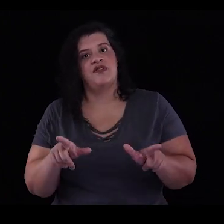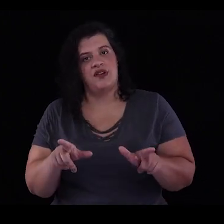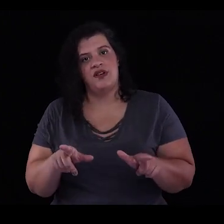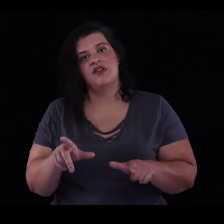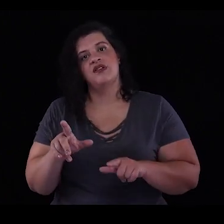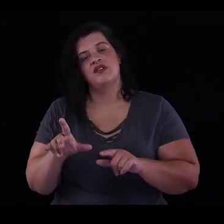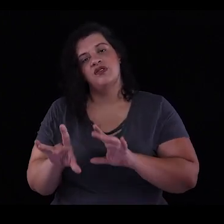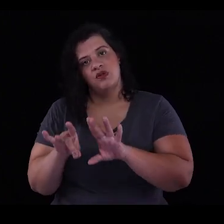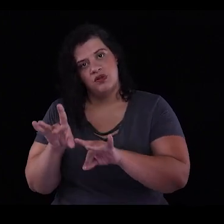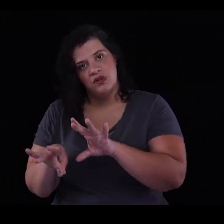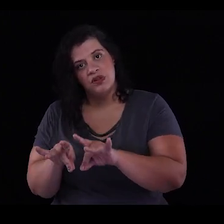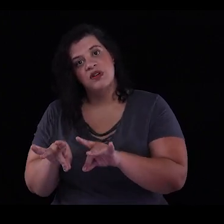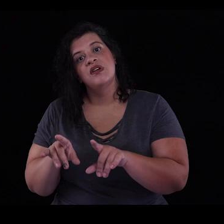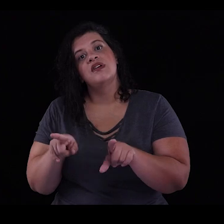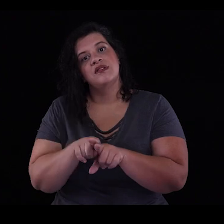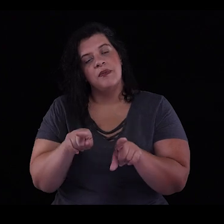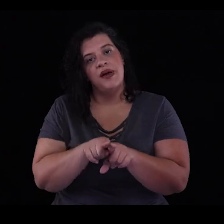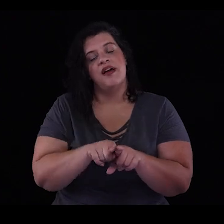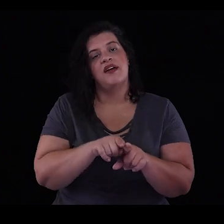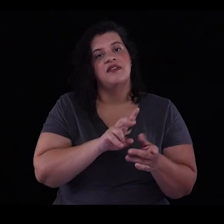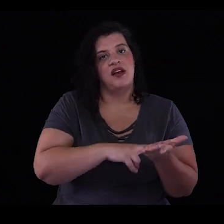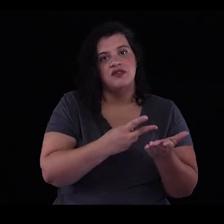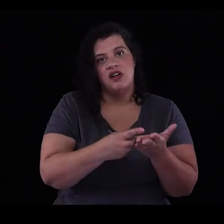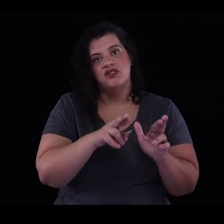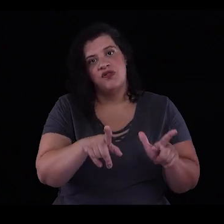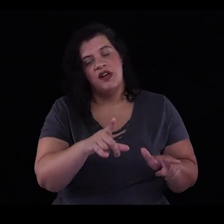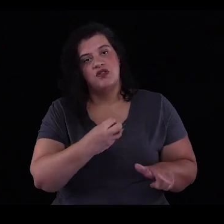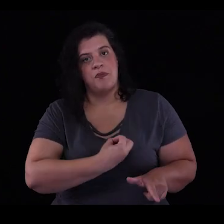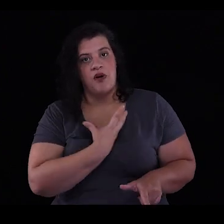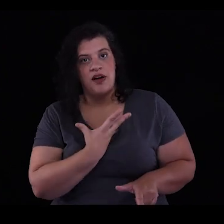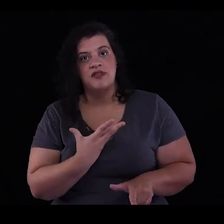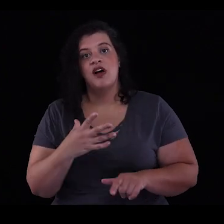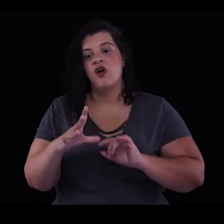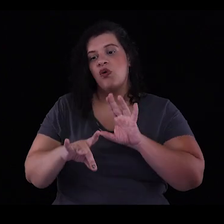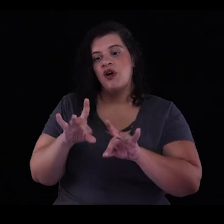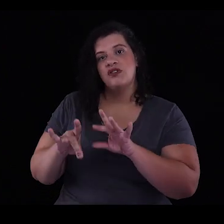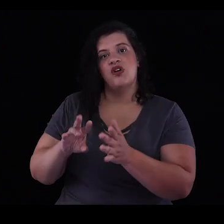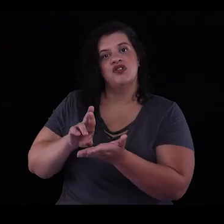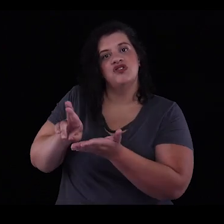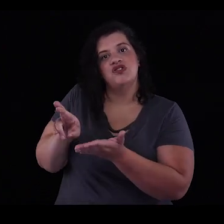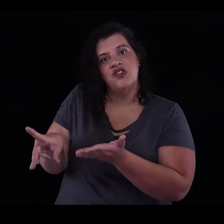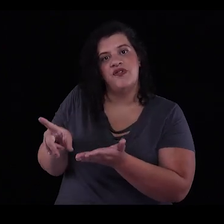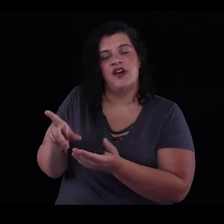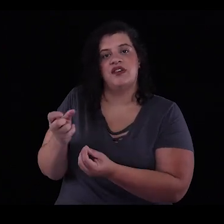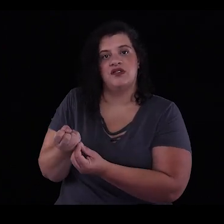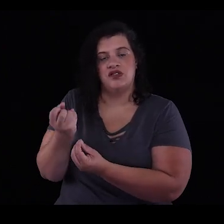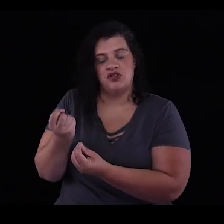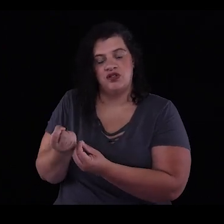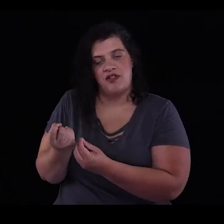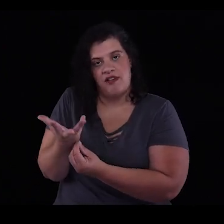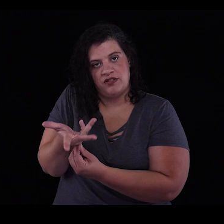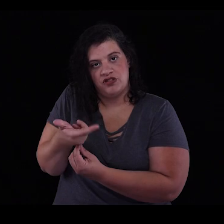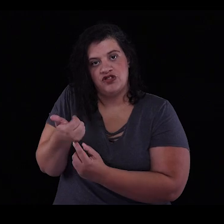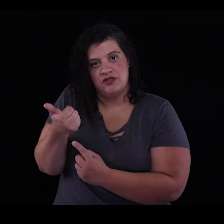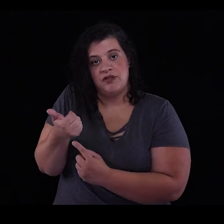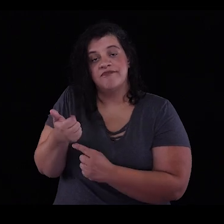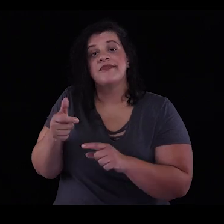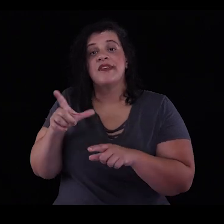como eu acho que o curador é bem diferente do artista, mesmo que tenha uma dimensão de criação ou de